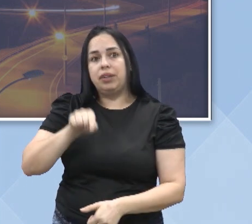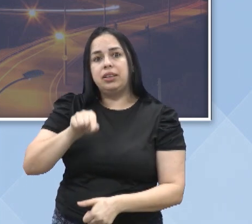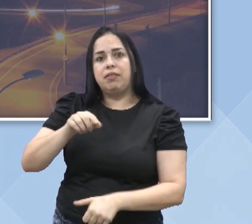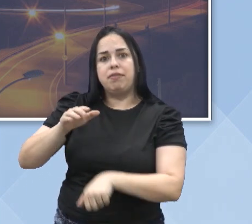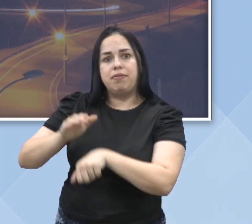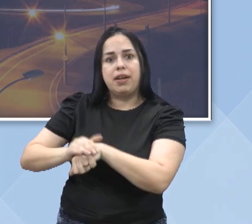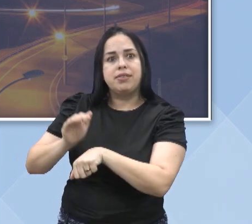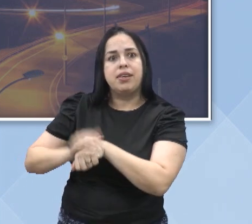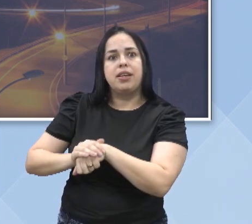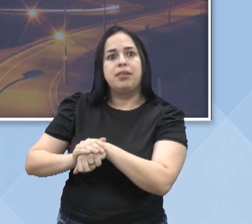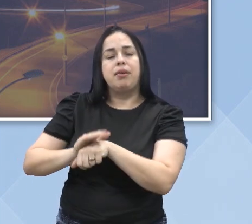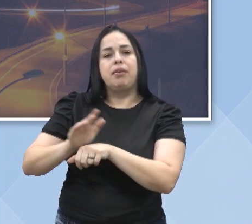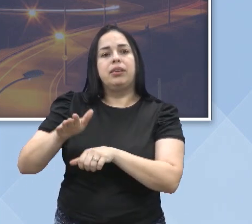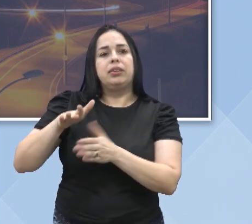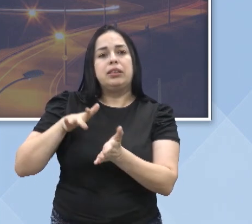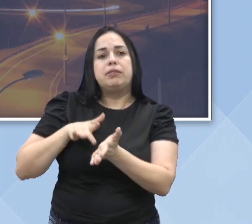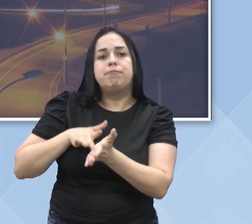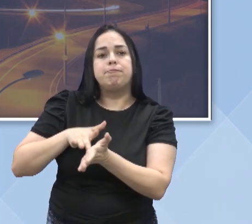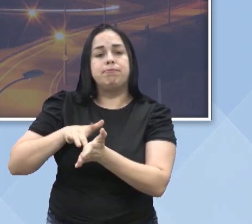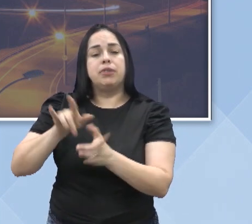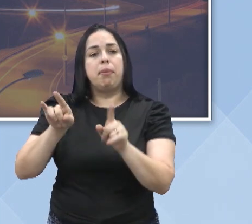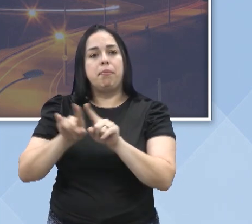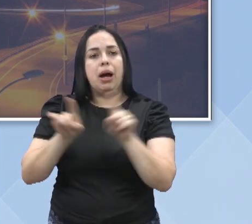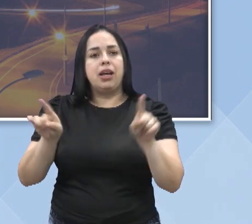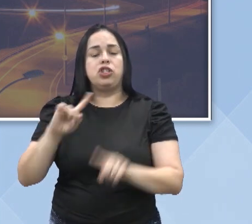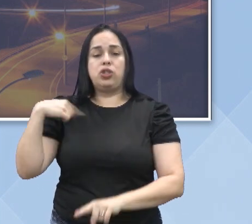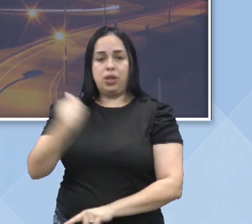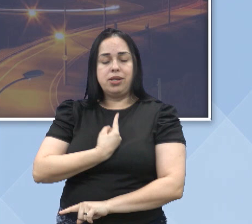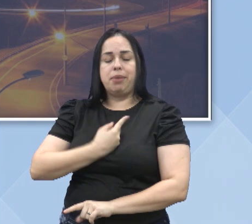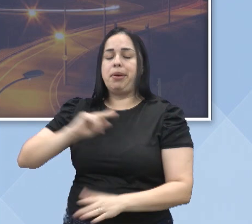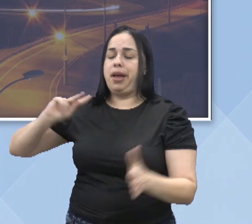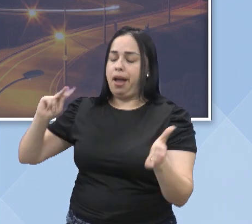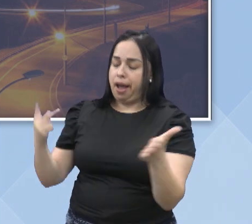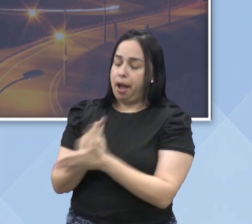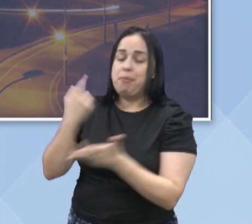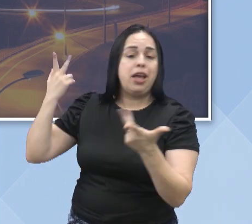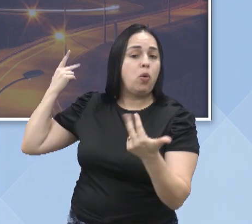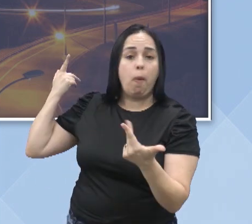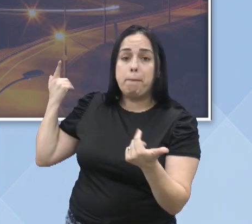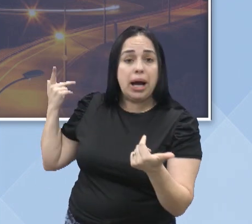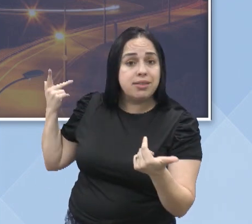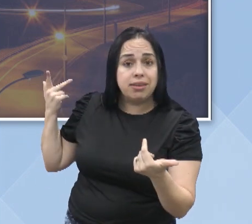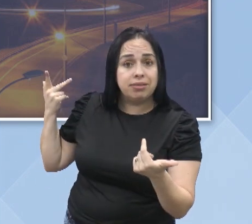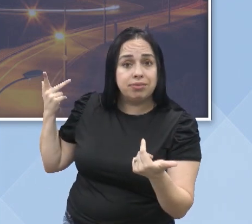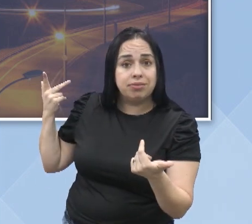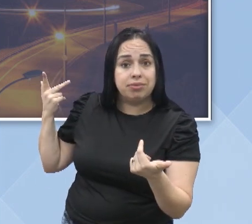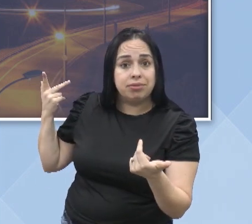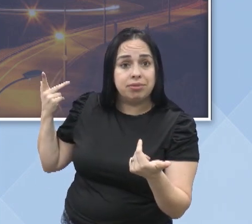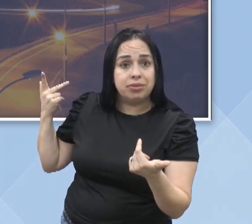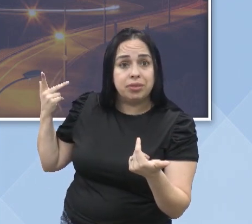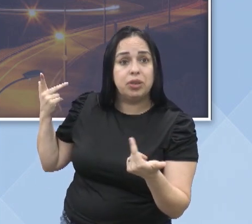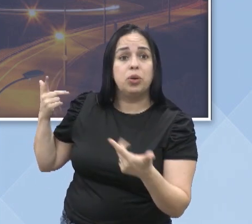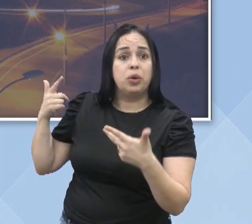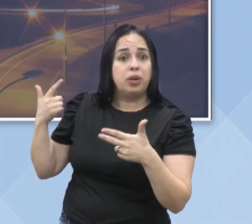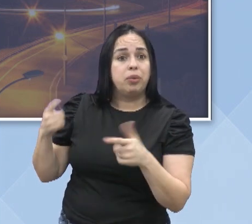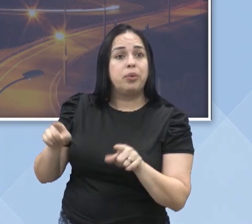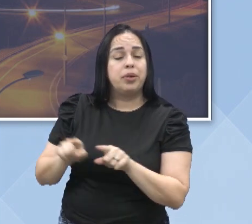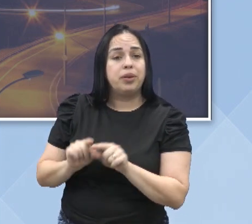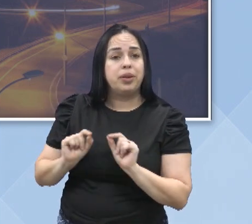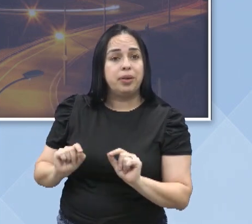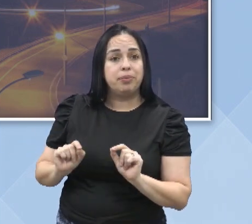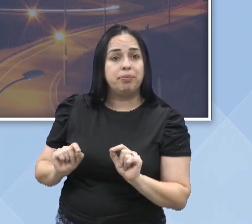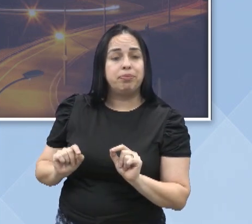mencionou, estamos repetindo o mesmo erro do passado, nós estamos repetindo com o mesmo tipo de serviço, que